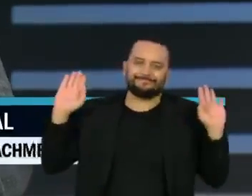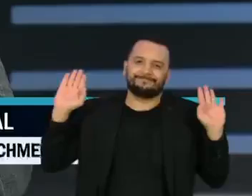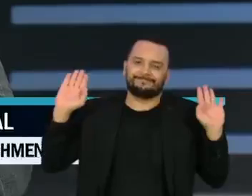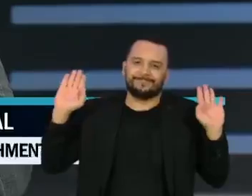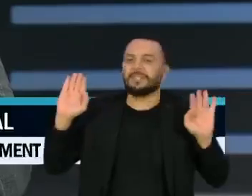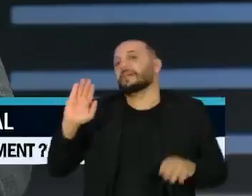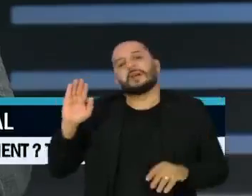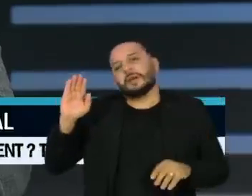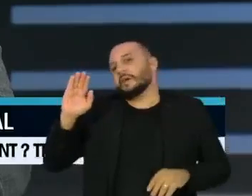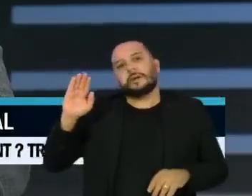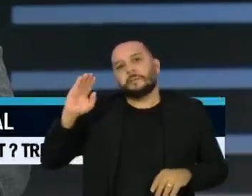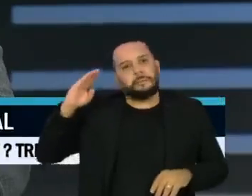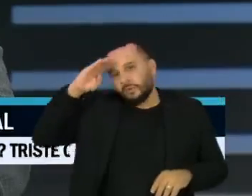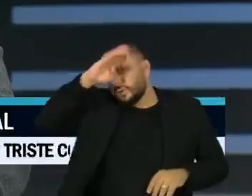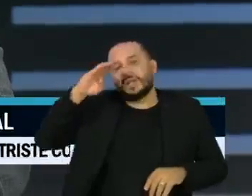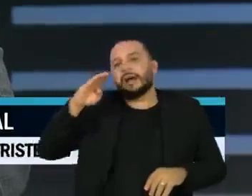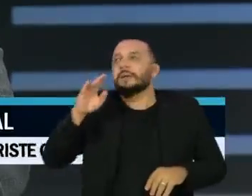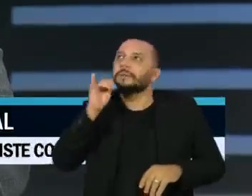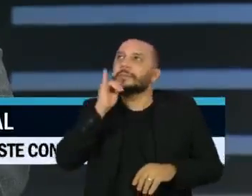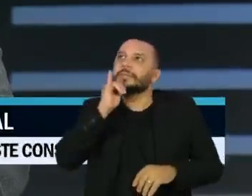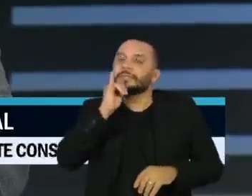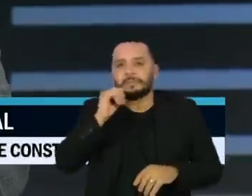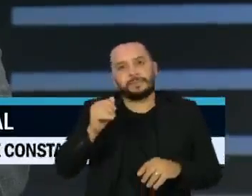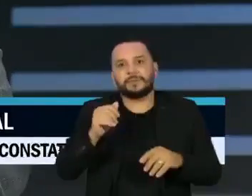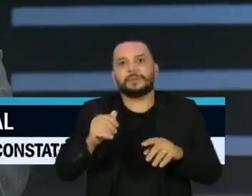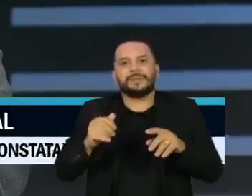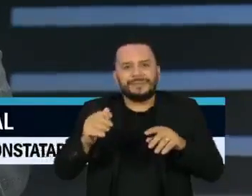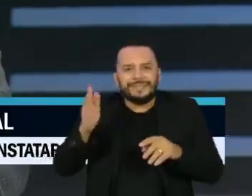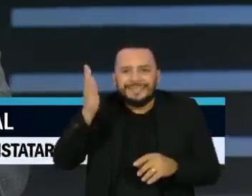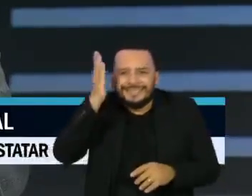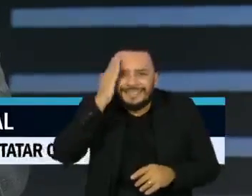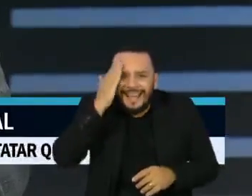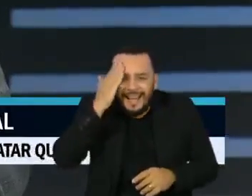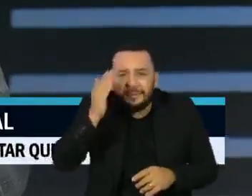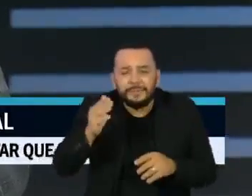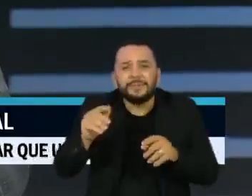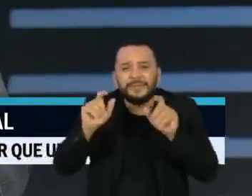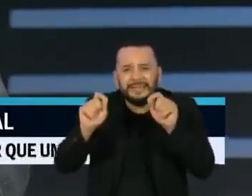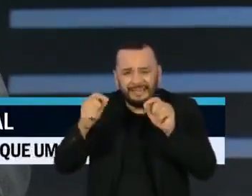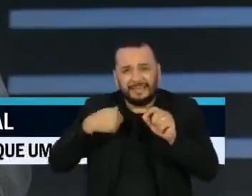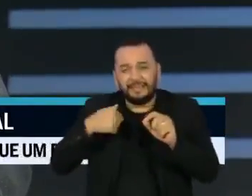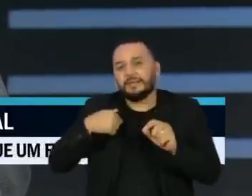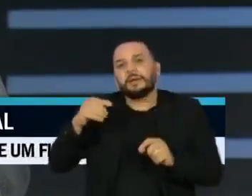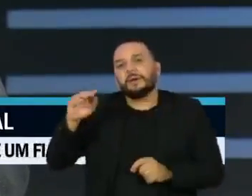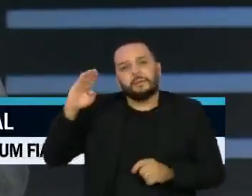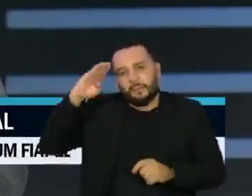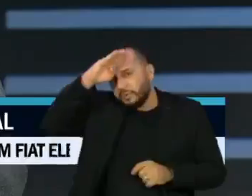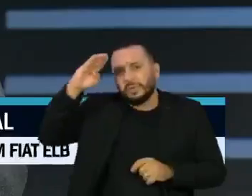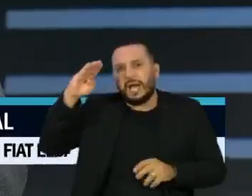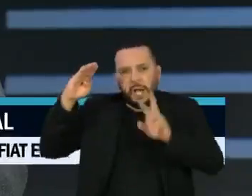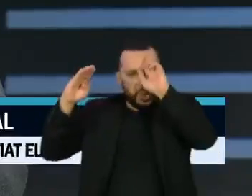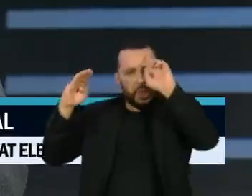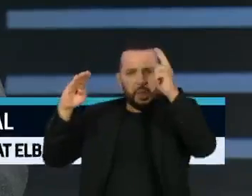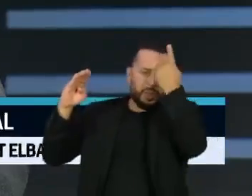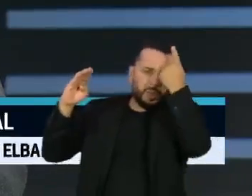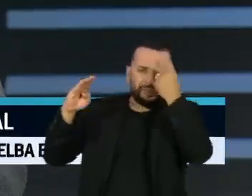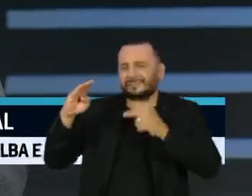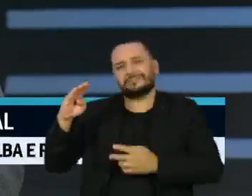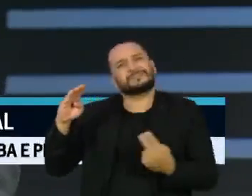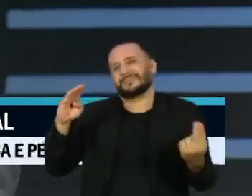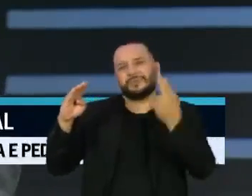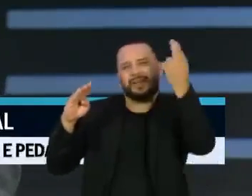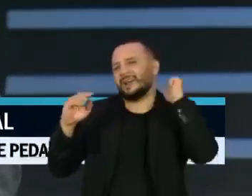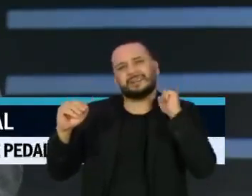Bolsonaro uma conversão como se fosse um caminho de Damasco, aquele do Paulo de Tarso, né? Lá do Novo Testamento. Não vão encontrar